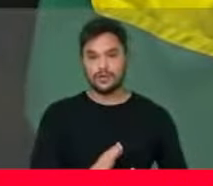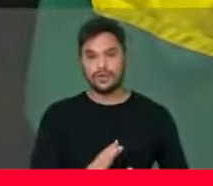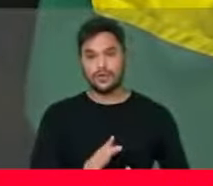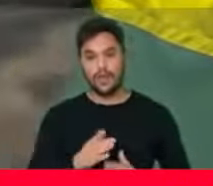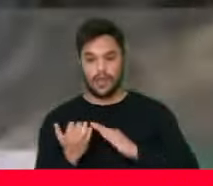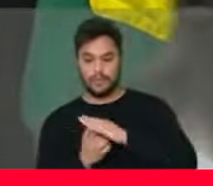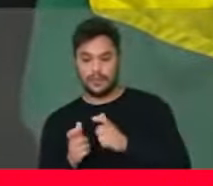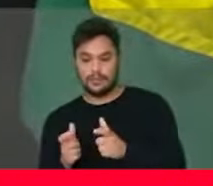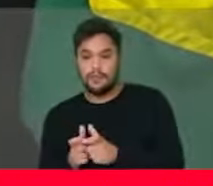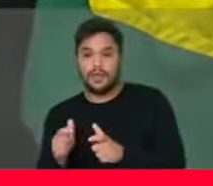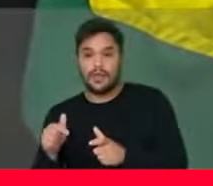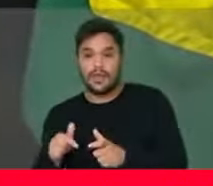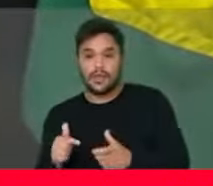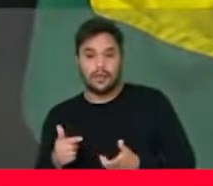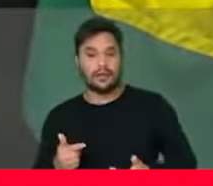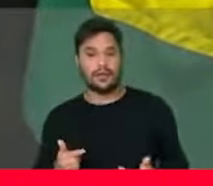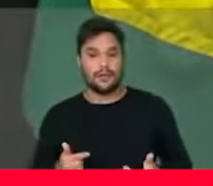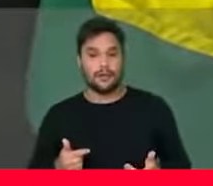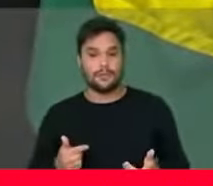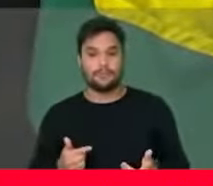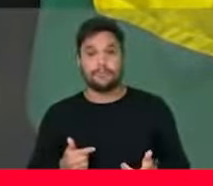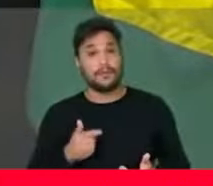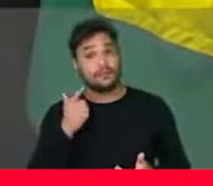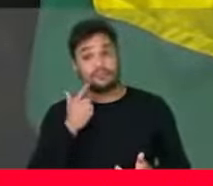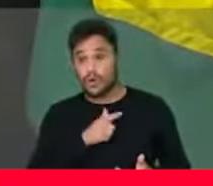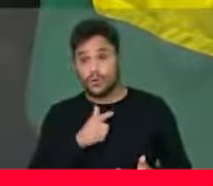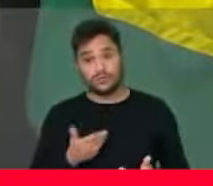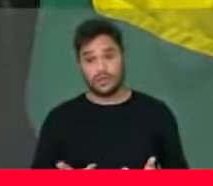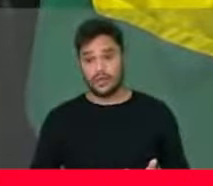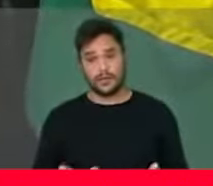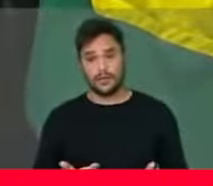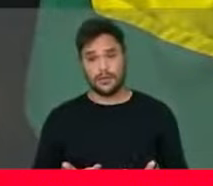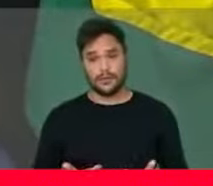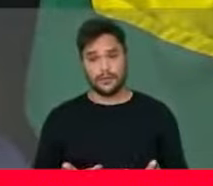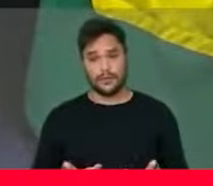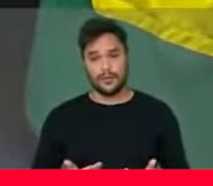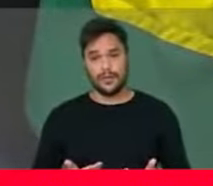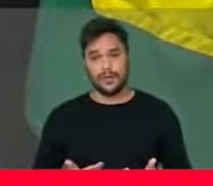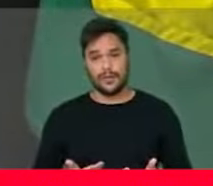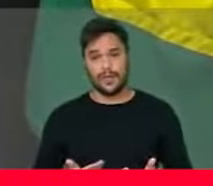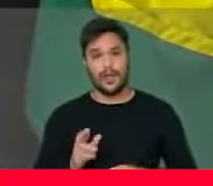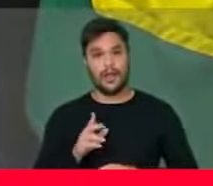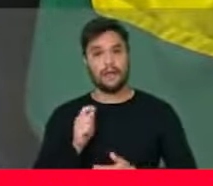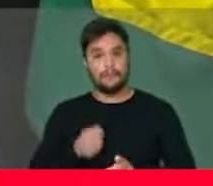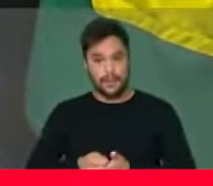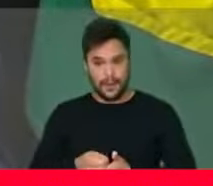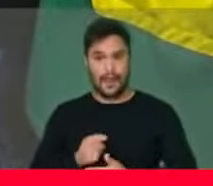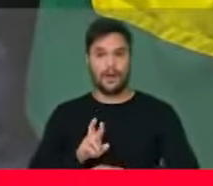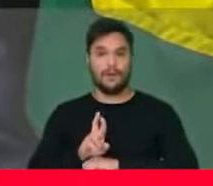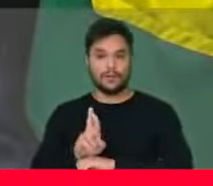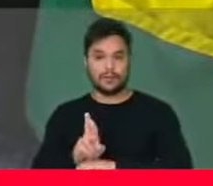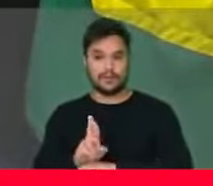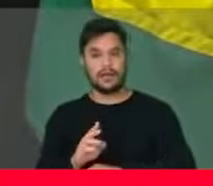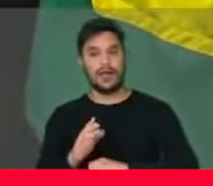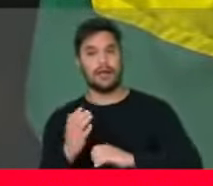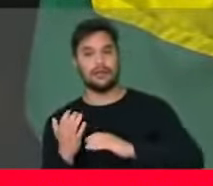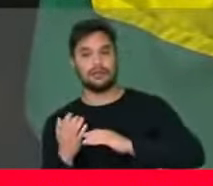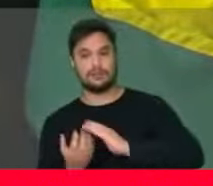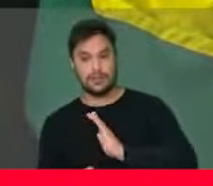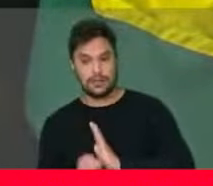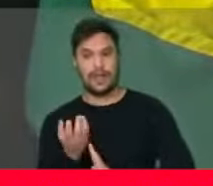pequenas o suficiente para não conseguir arcar com um representante ou um escritório no país?